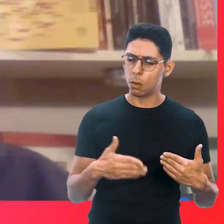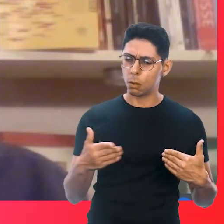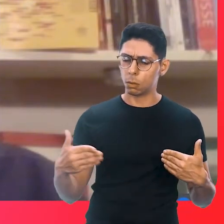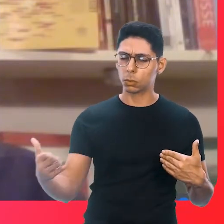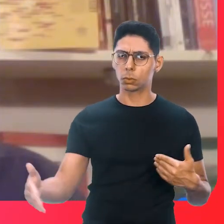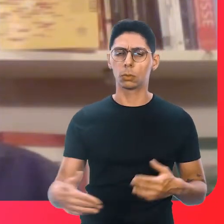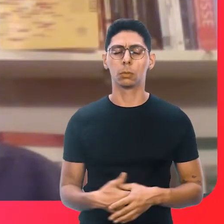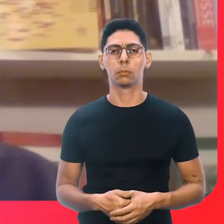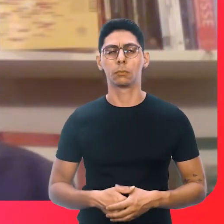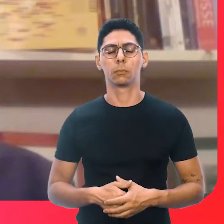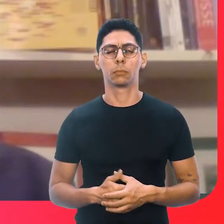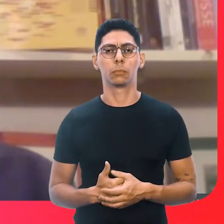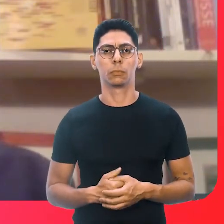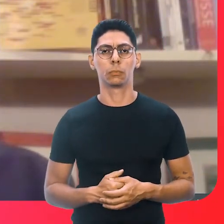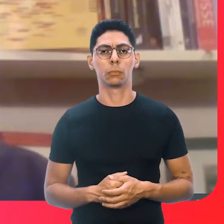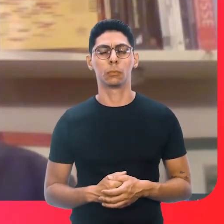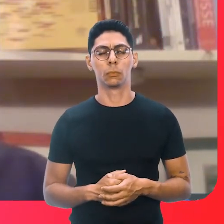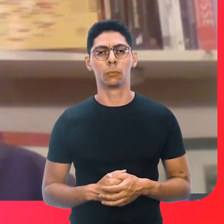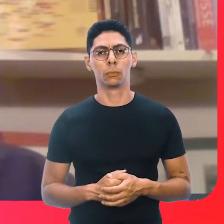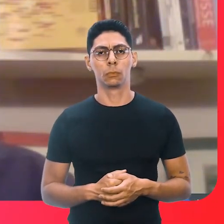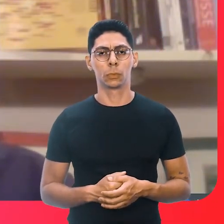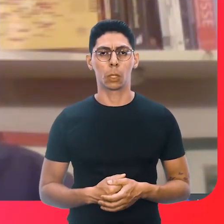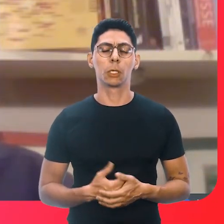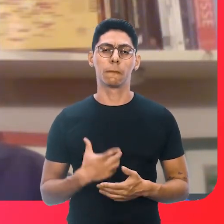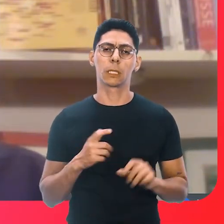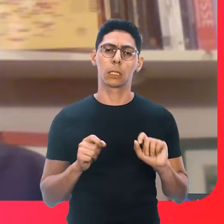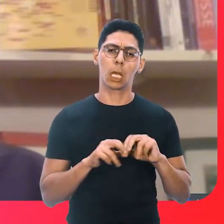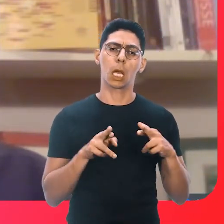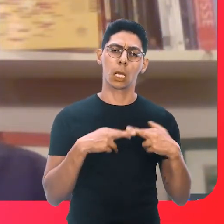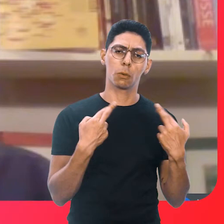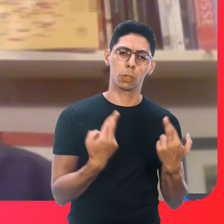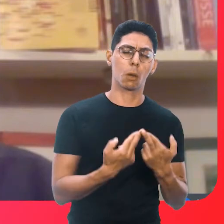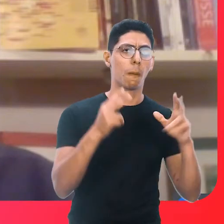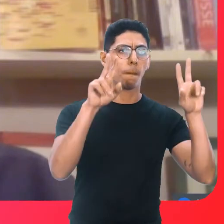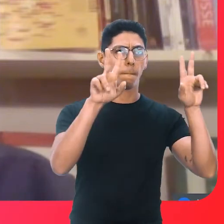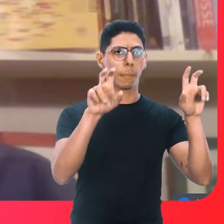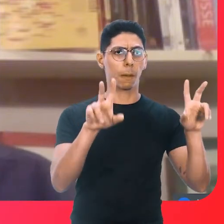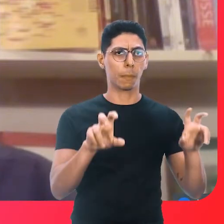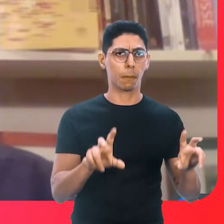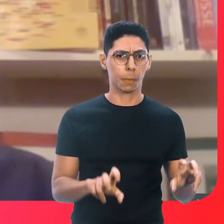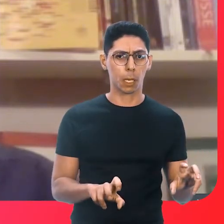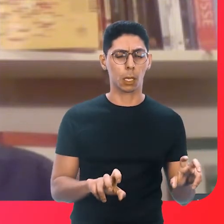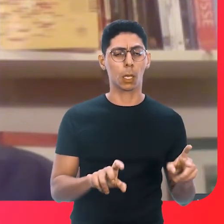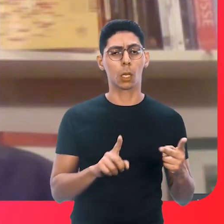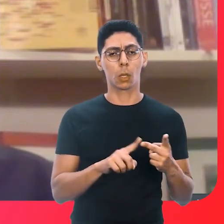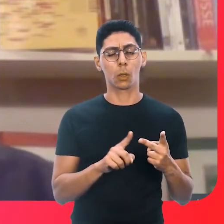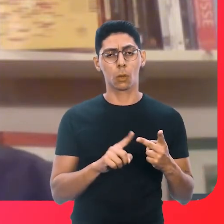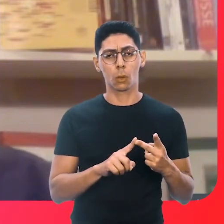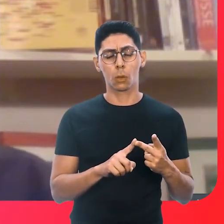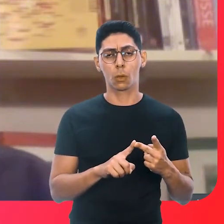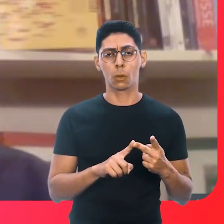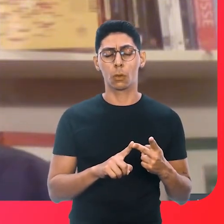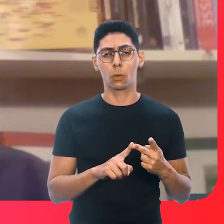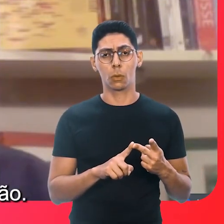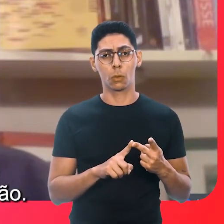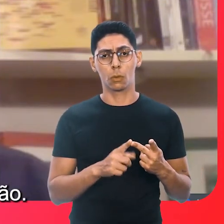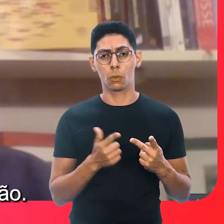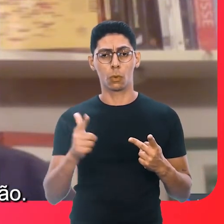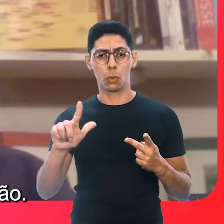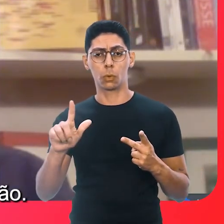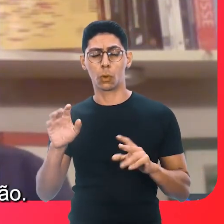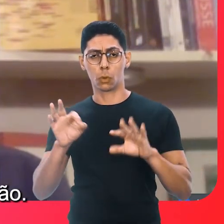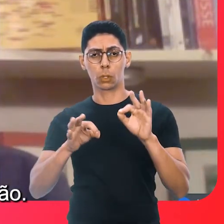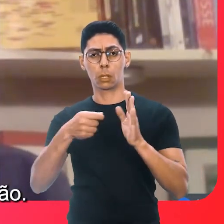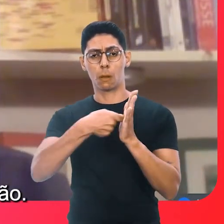do tempo. Então, a gente fazia as reuniões de pauta e o Manu, né, chamado Manu Negrais, que